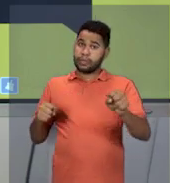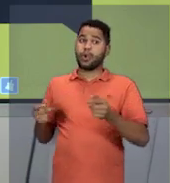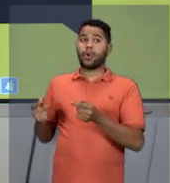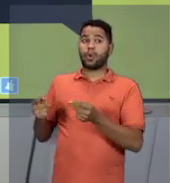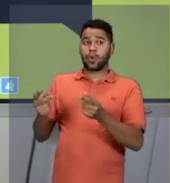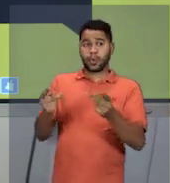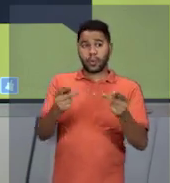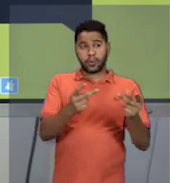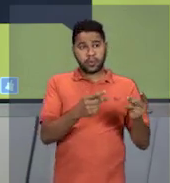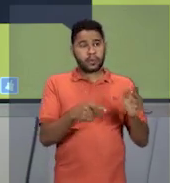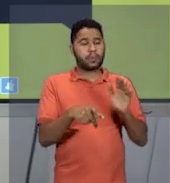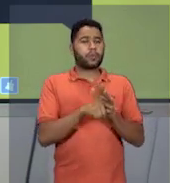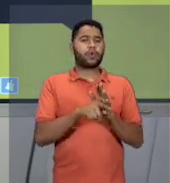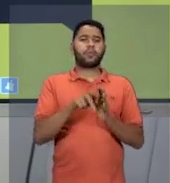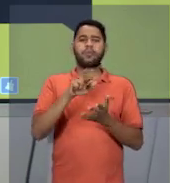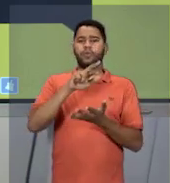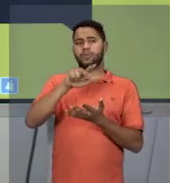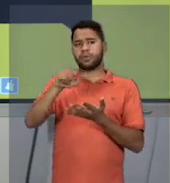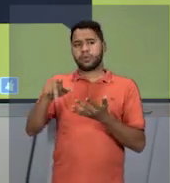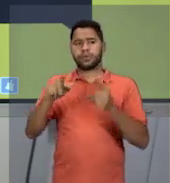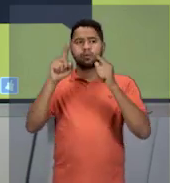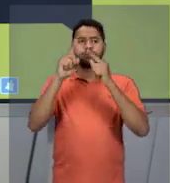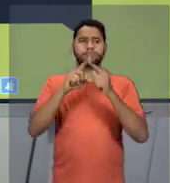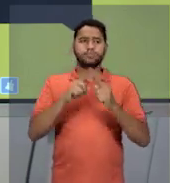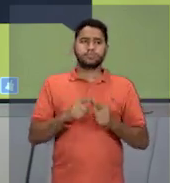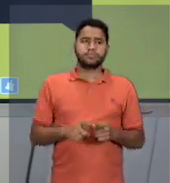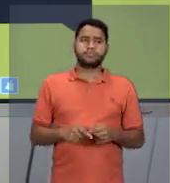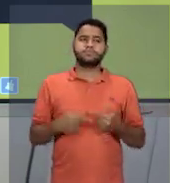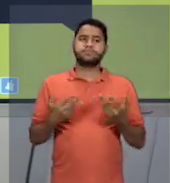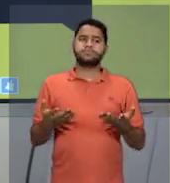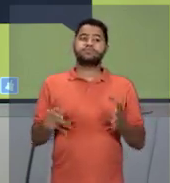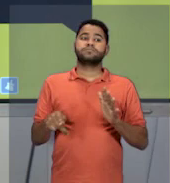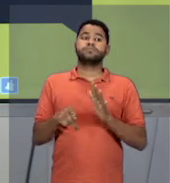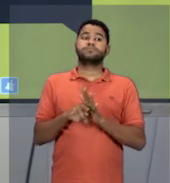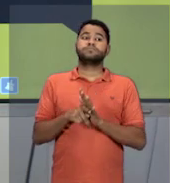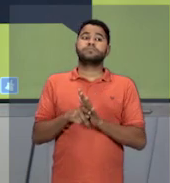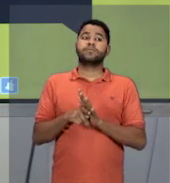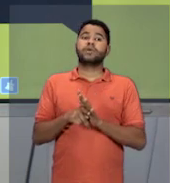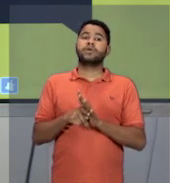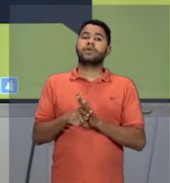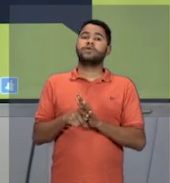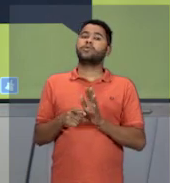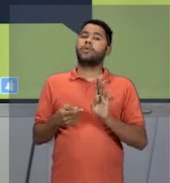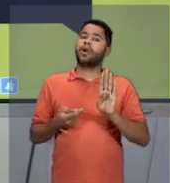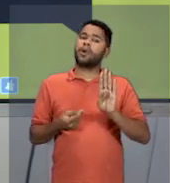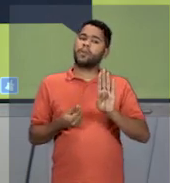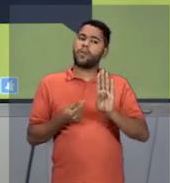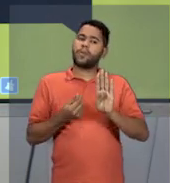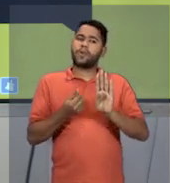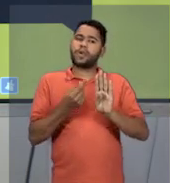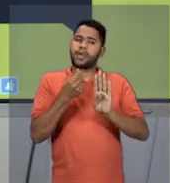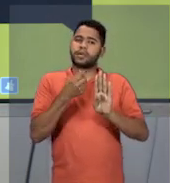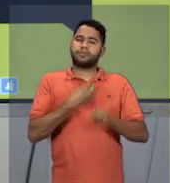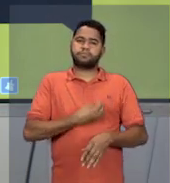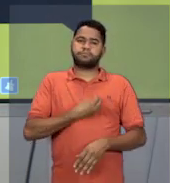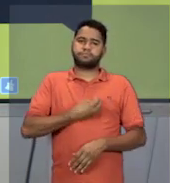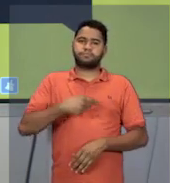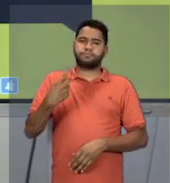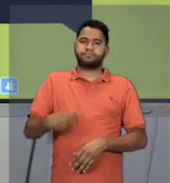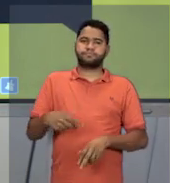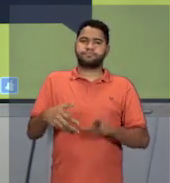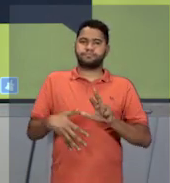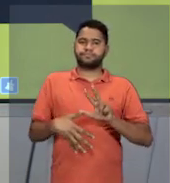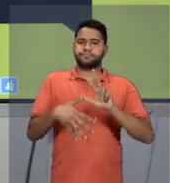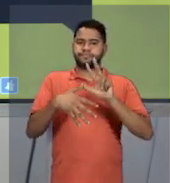comerciantes, né, de vários tipos de produtos diferentes, então faziam parte de uma burguesia que vivia aqui na